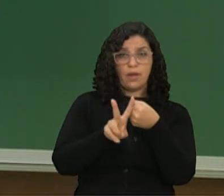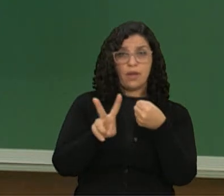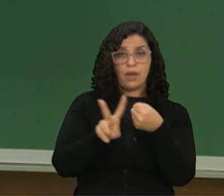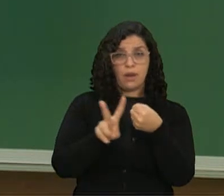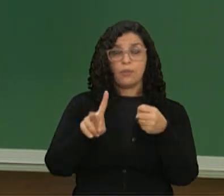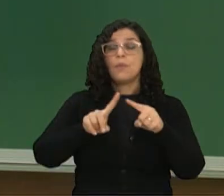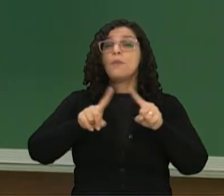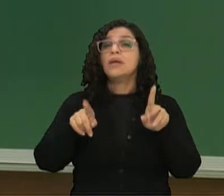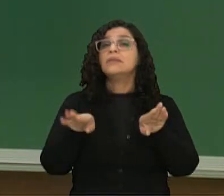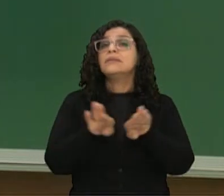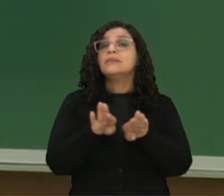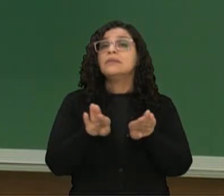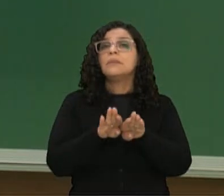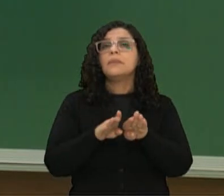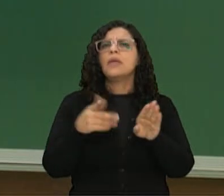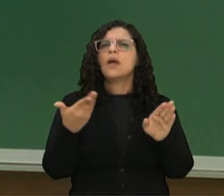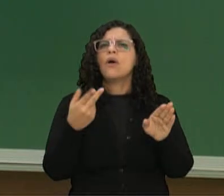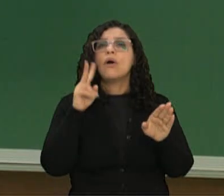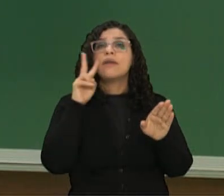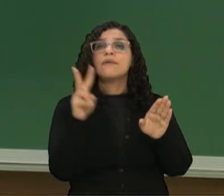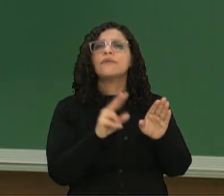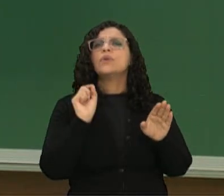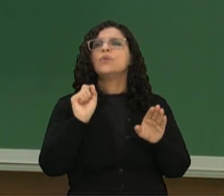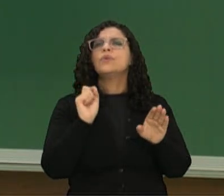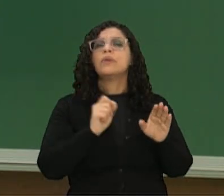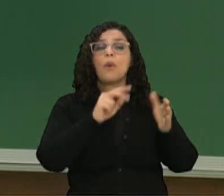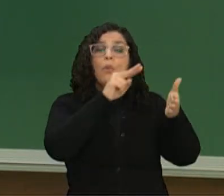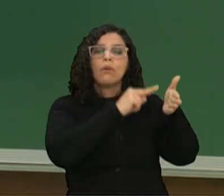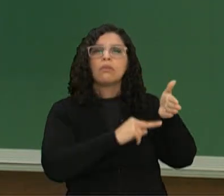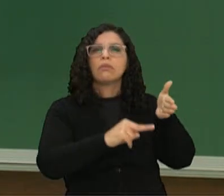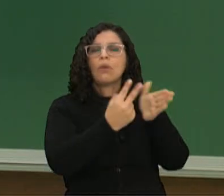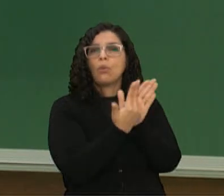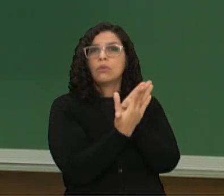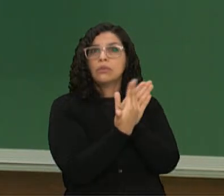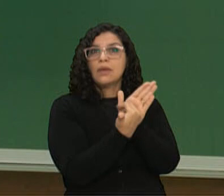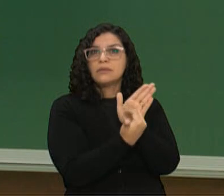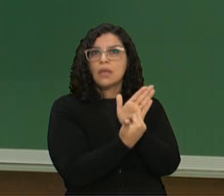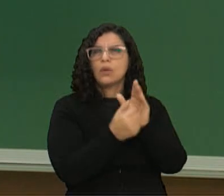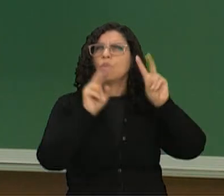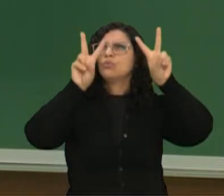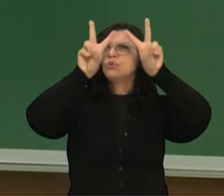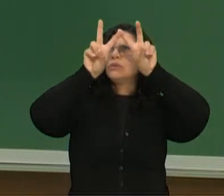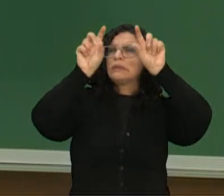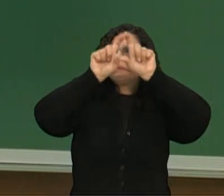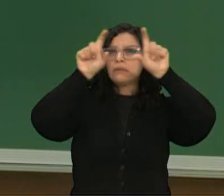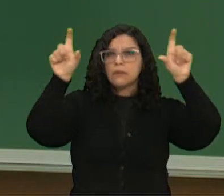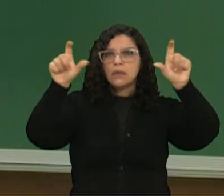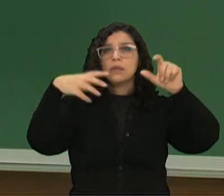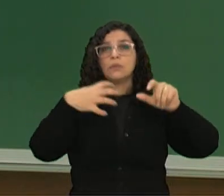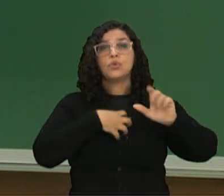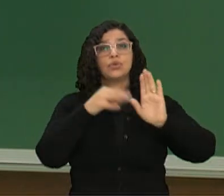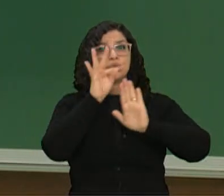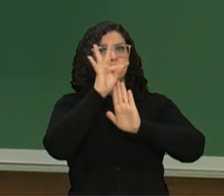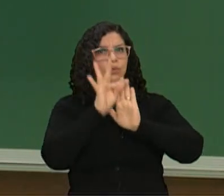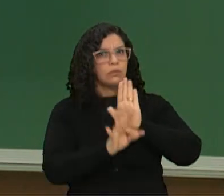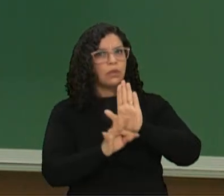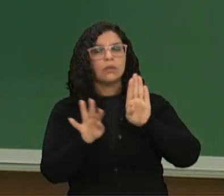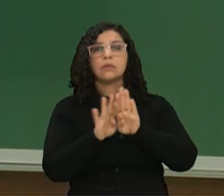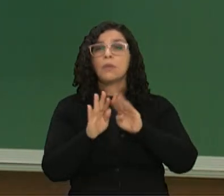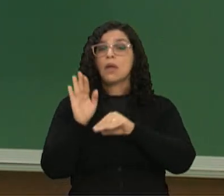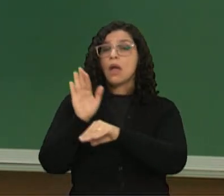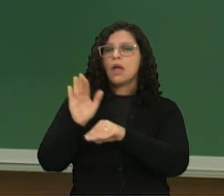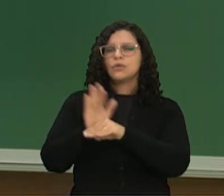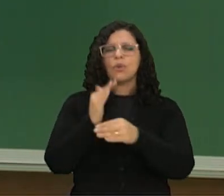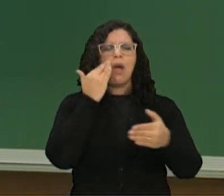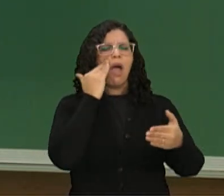mas também a parte não verbal, as imagens. Prestem atenção no título, no formato do texto, tudo isso vai ajudar